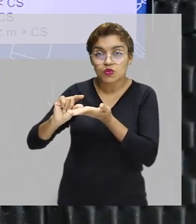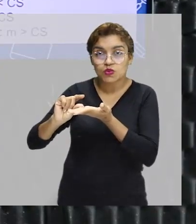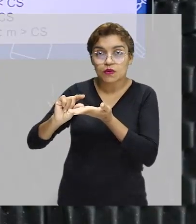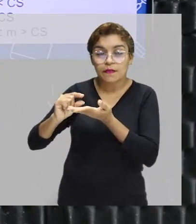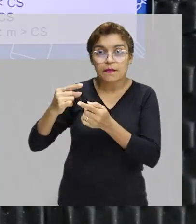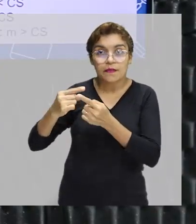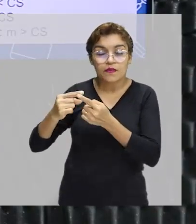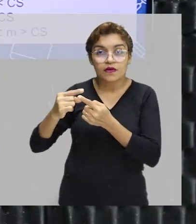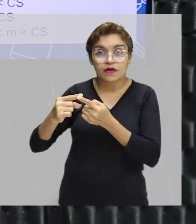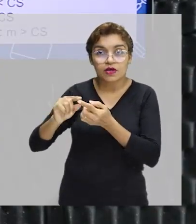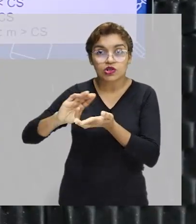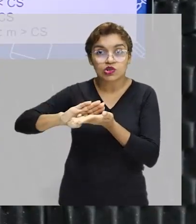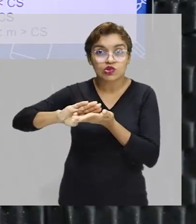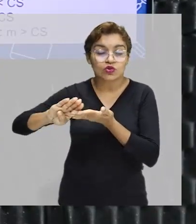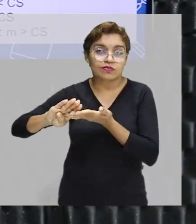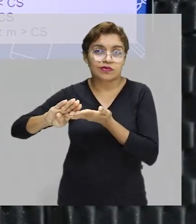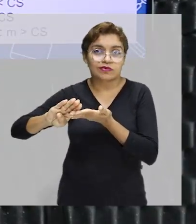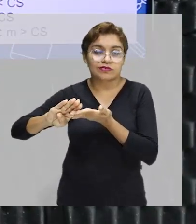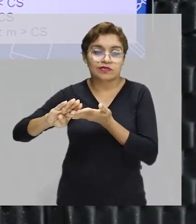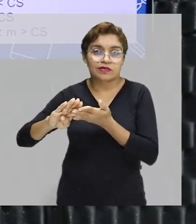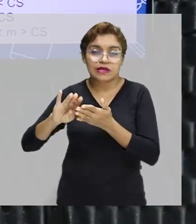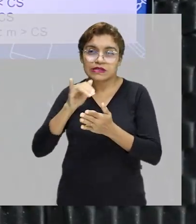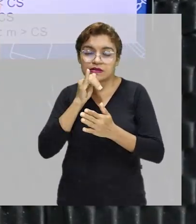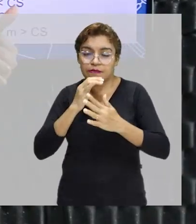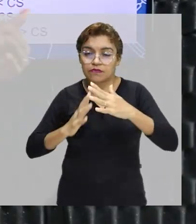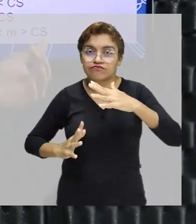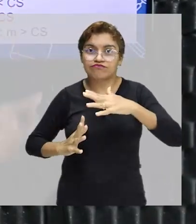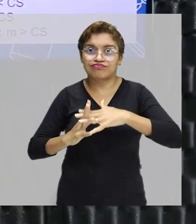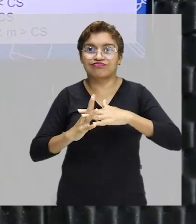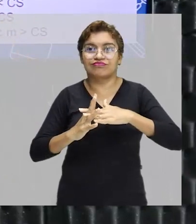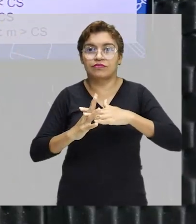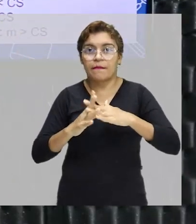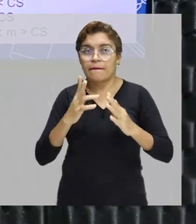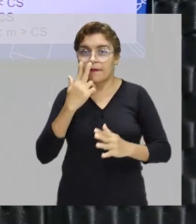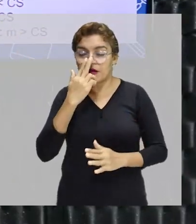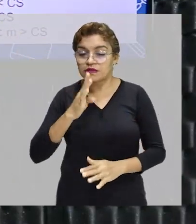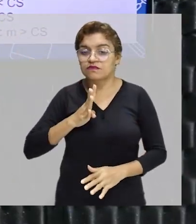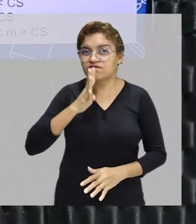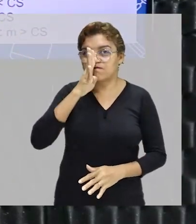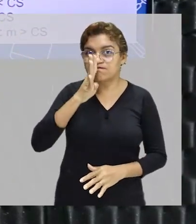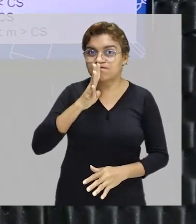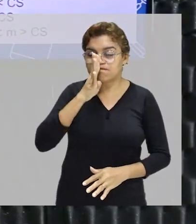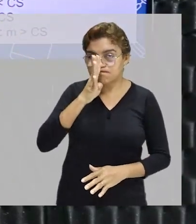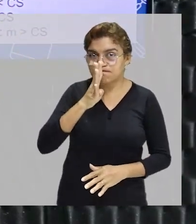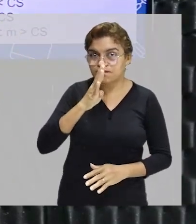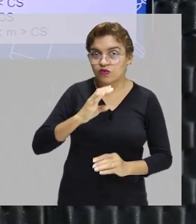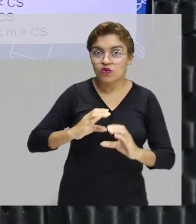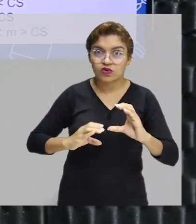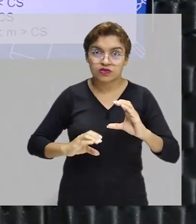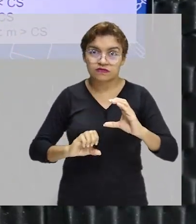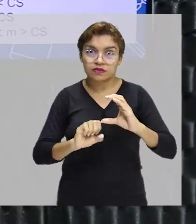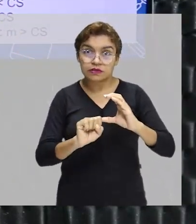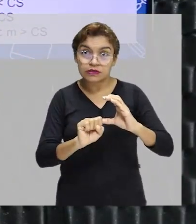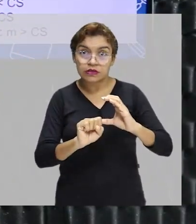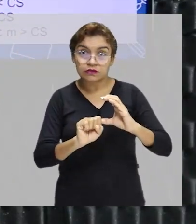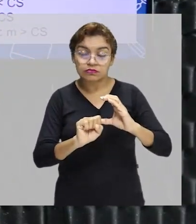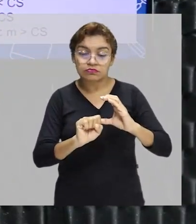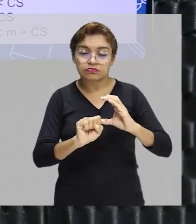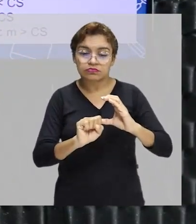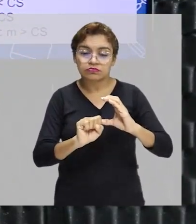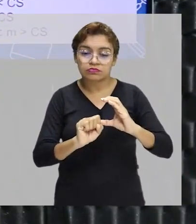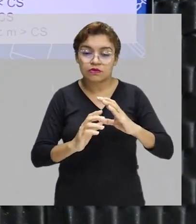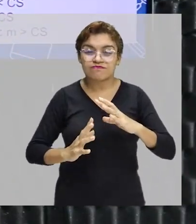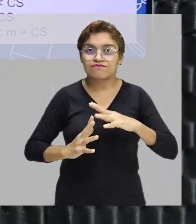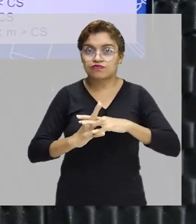passei do limite de saturação, passei do coeficiente de solubilidade. certo? Bom, agora, se